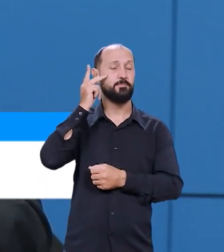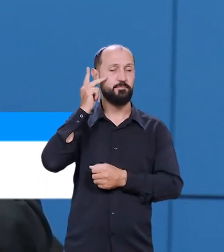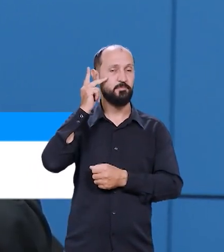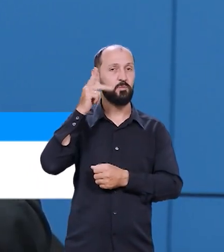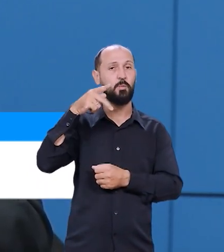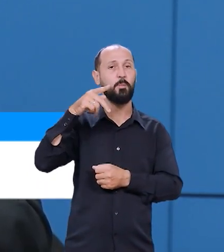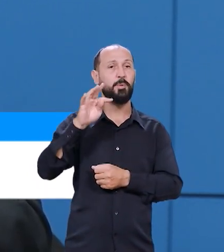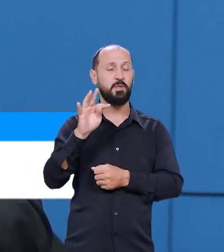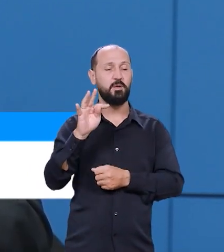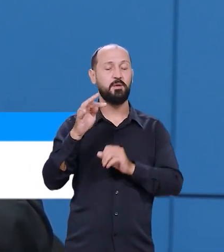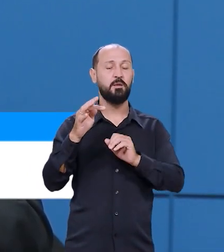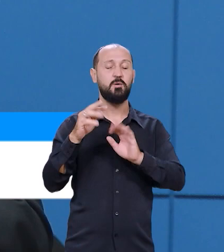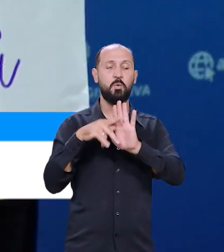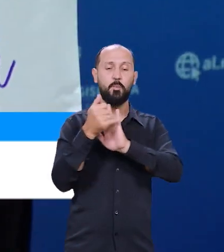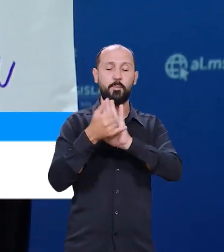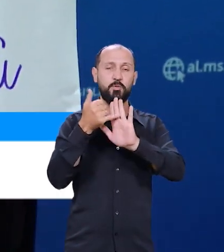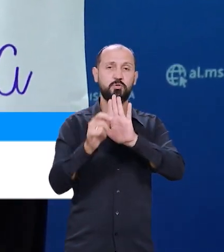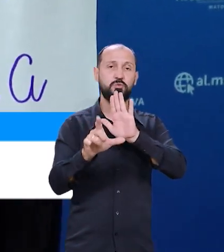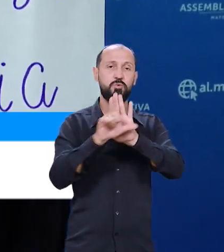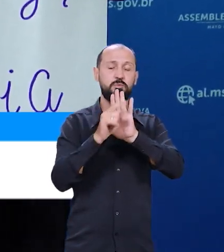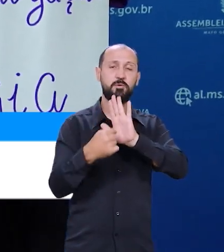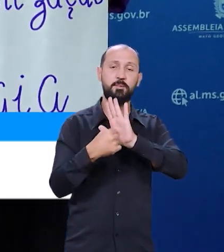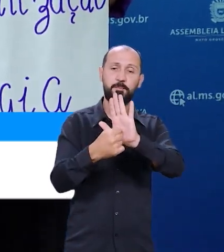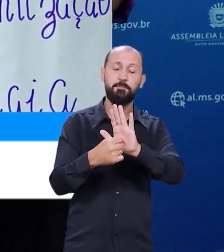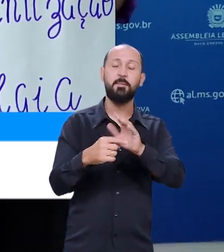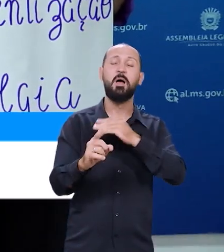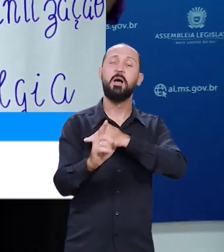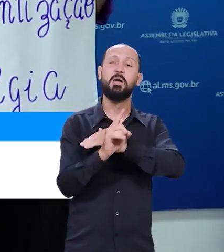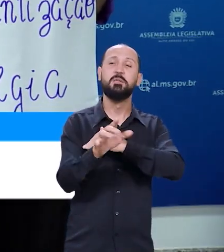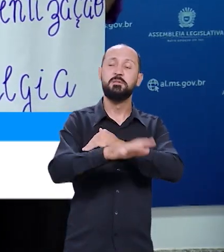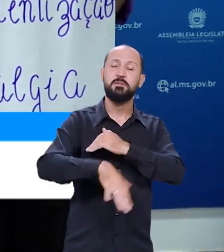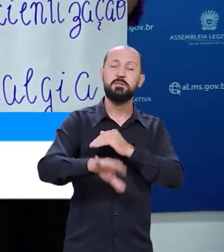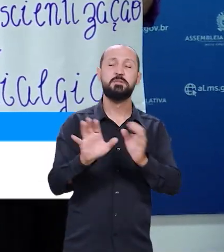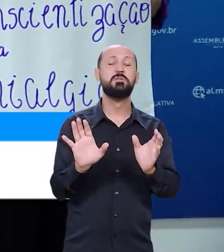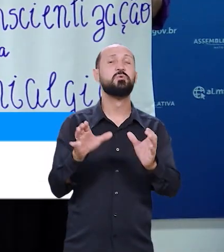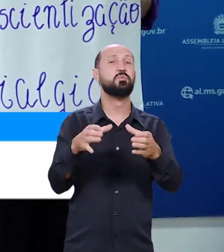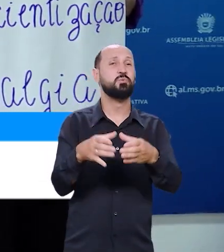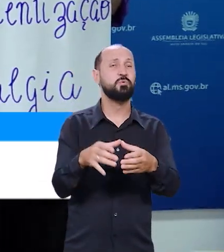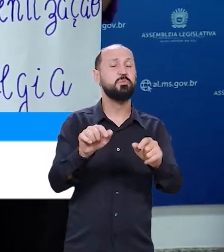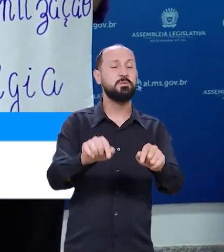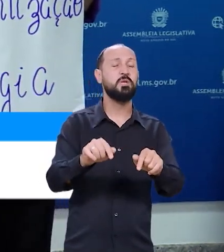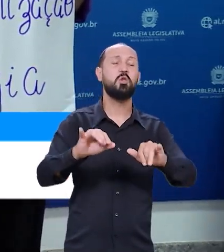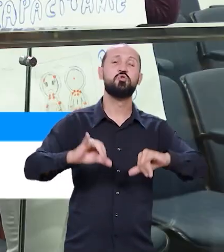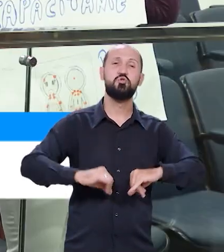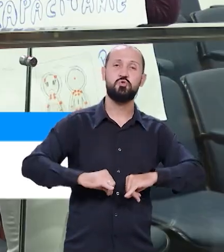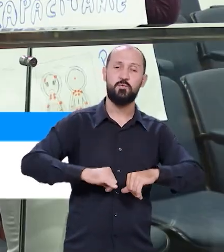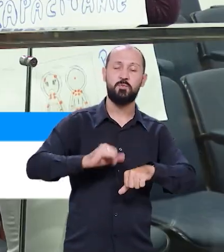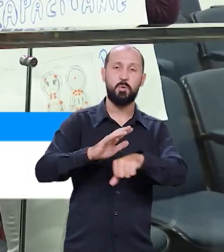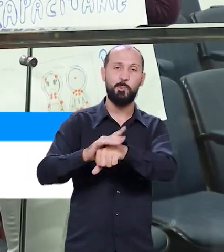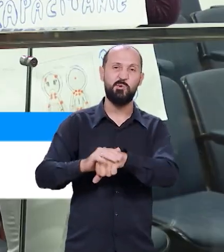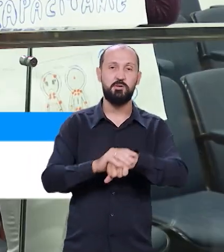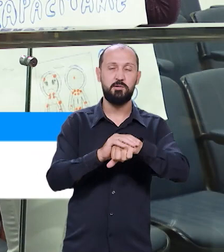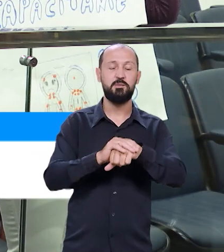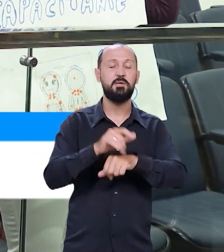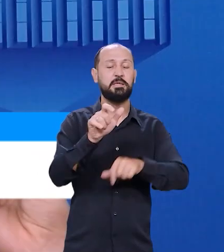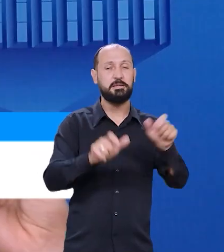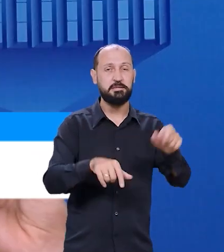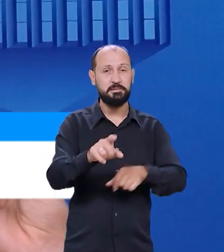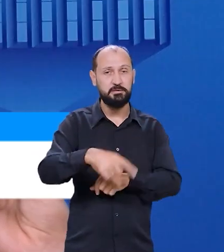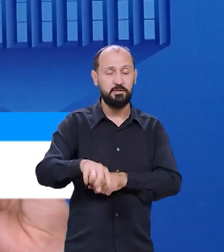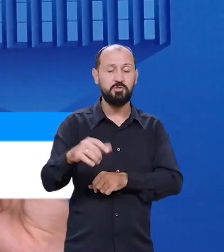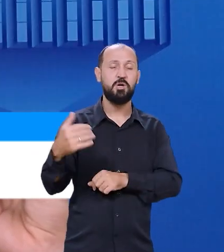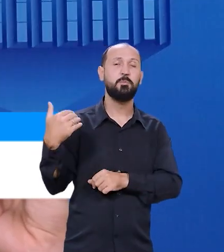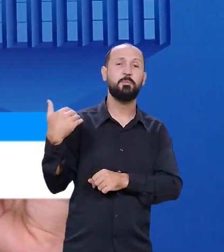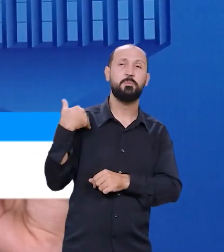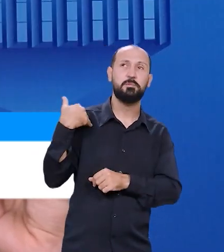deputado Pedro Kemp, do PT, apresentou um projeto de lei para atender essa parcela da população que sofre com a doença.